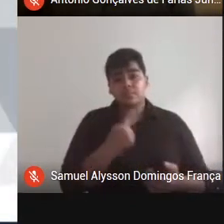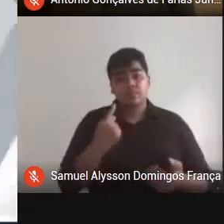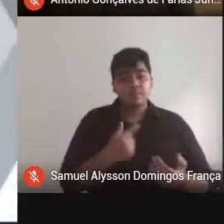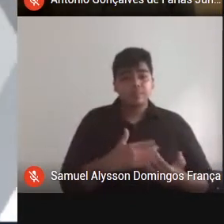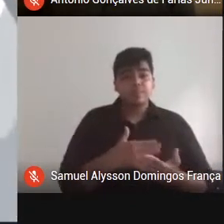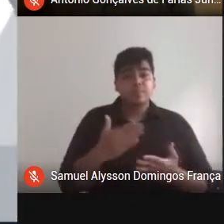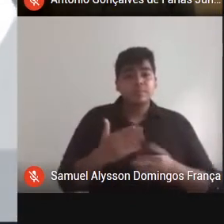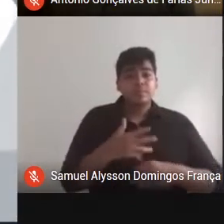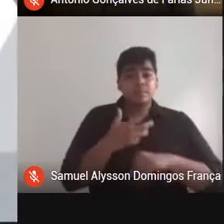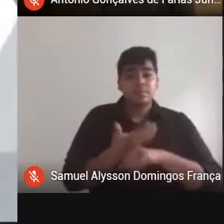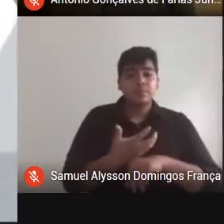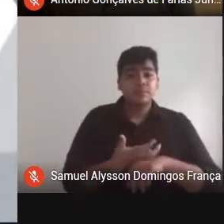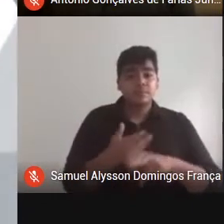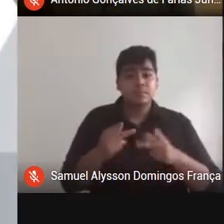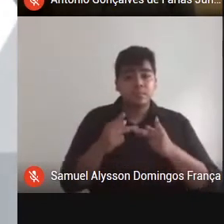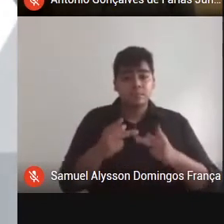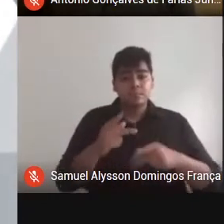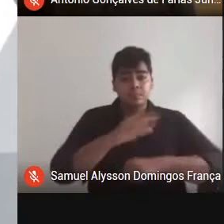projeto arquitetônico.